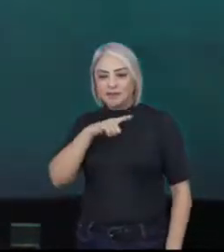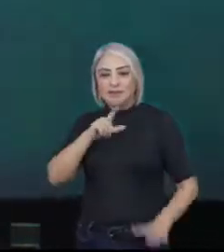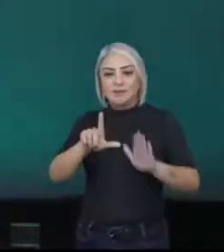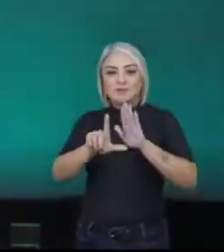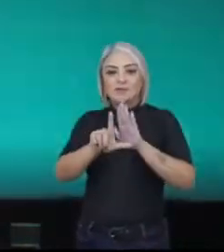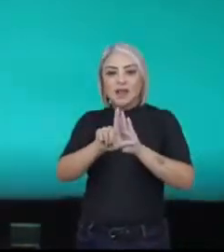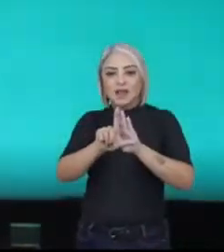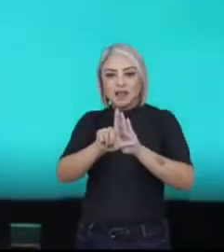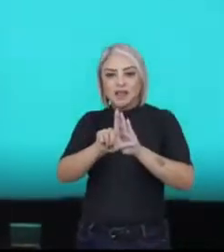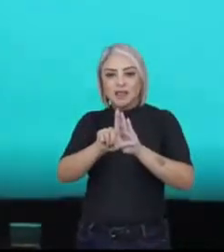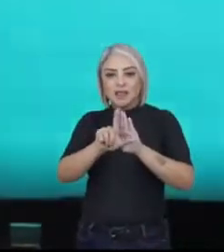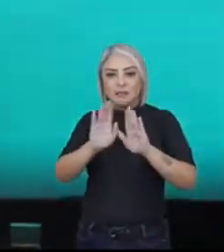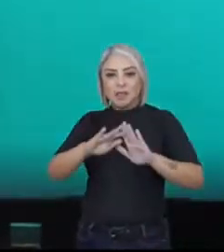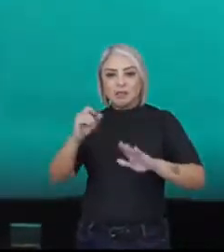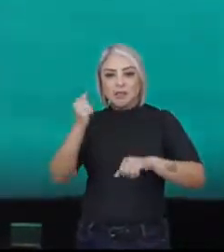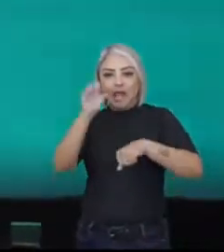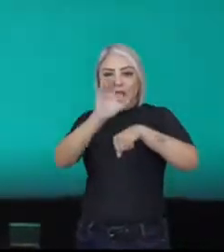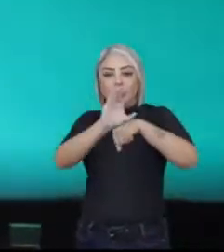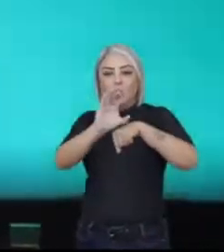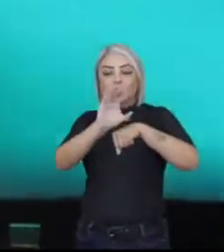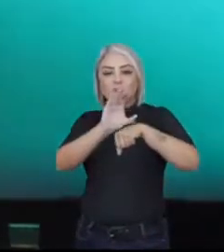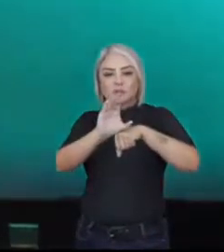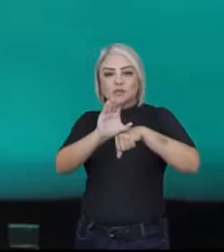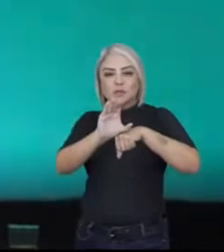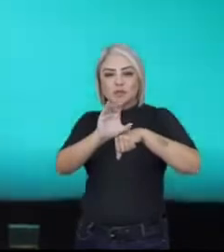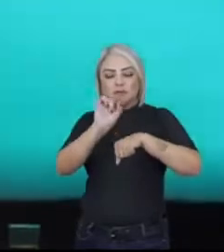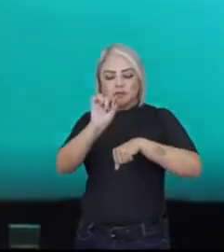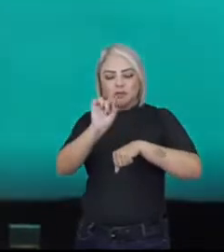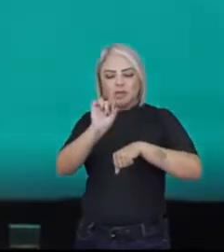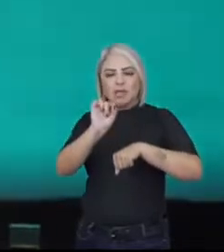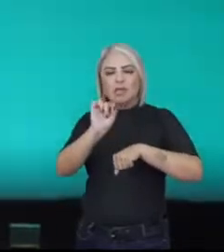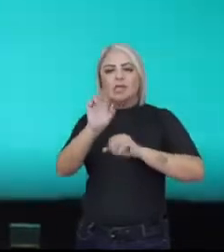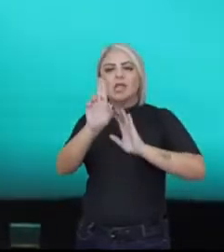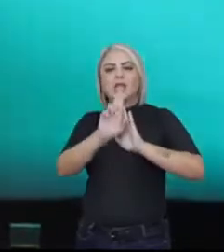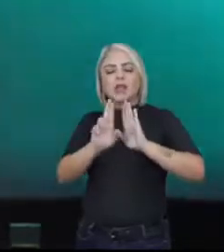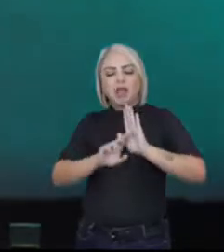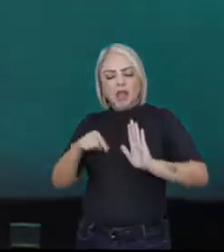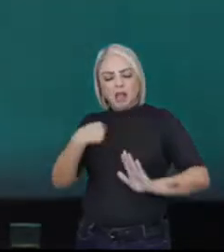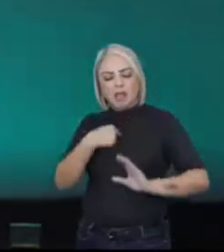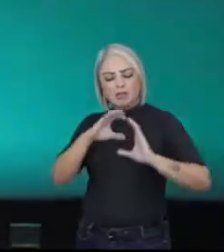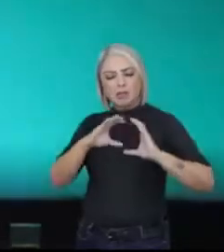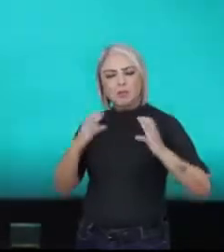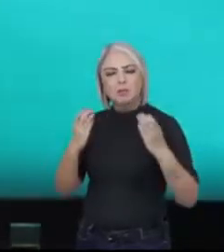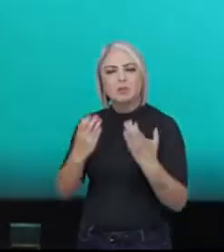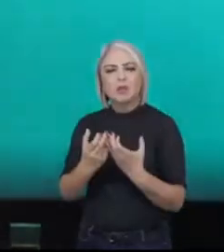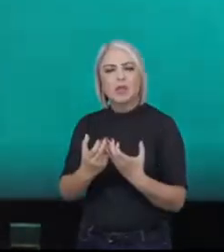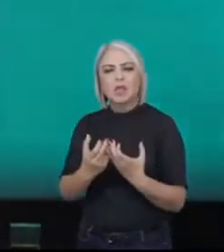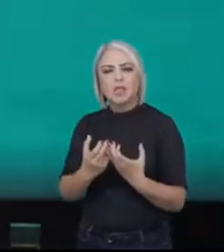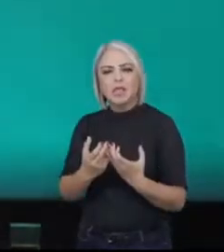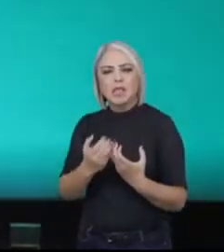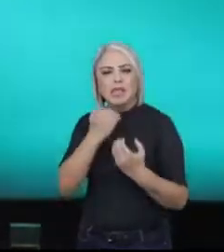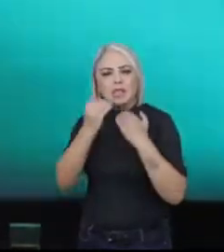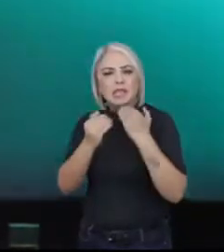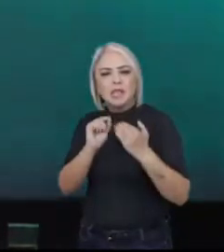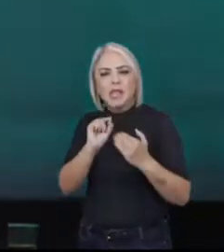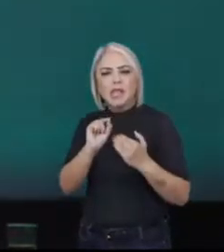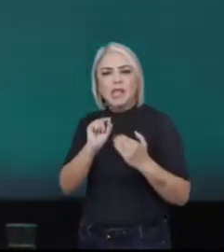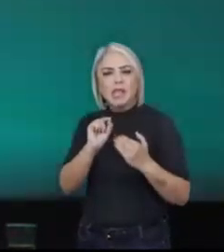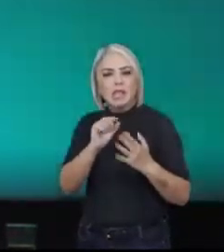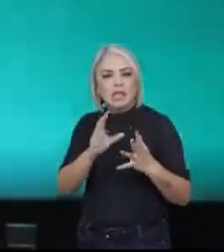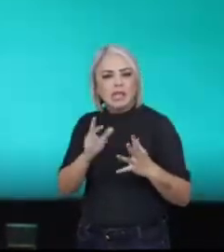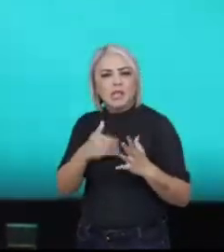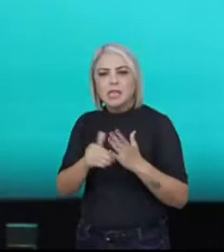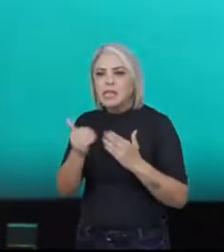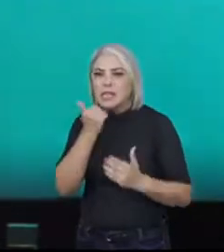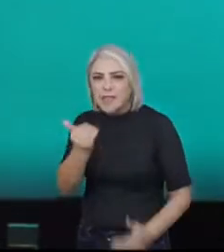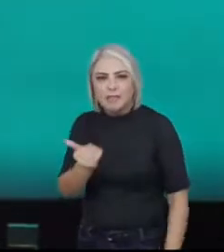a Constituição, que rege a nossa existência coletiva. E ninguém, absolutamente ninguém,